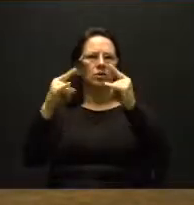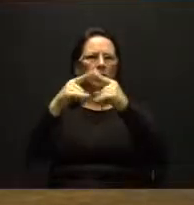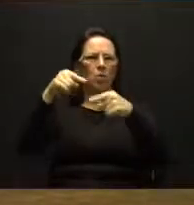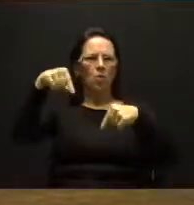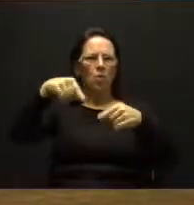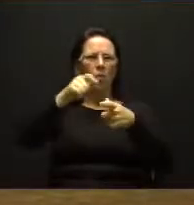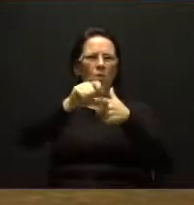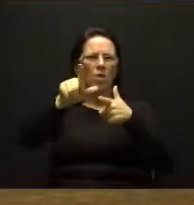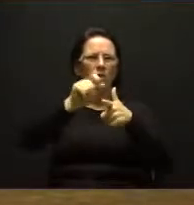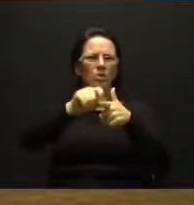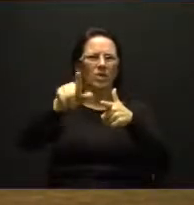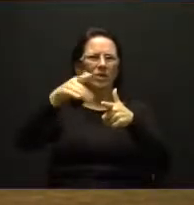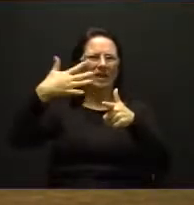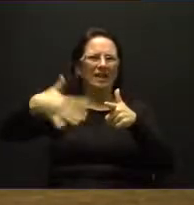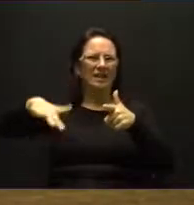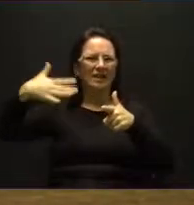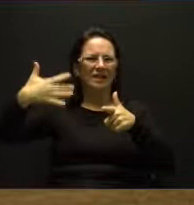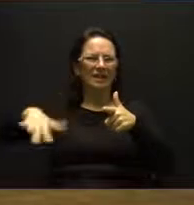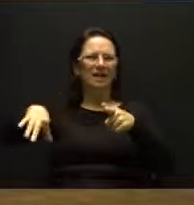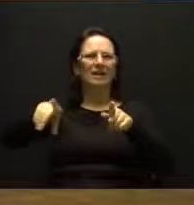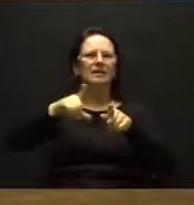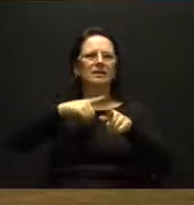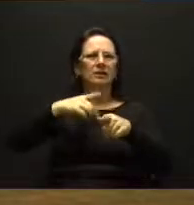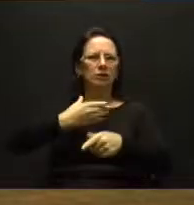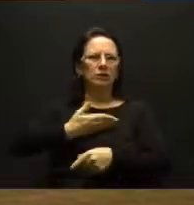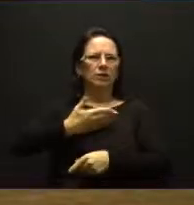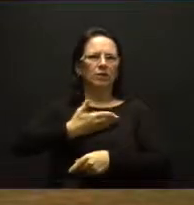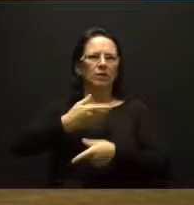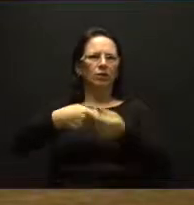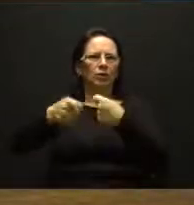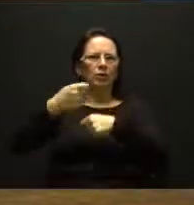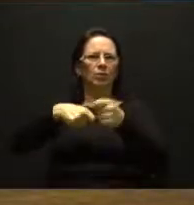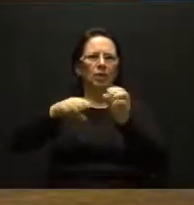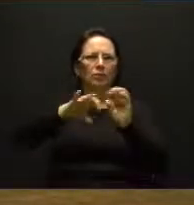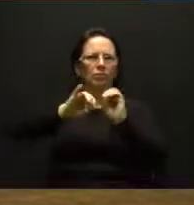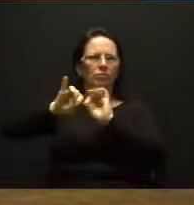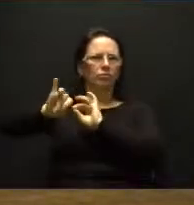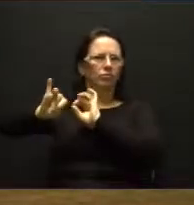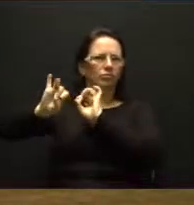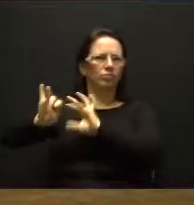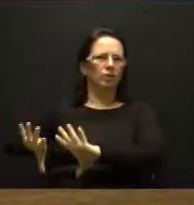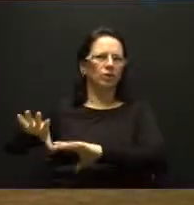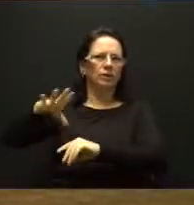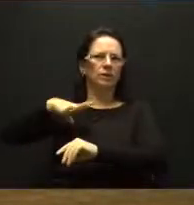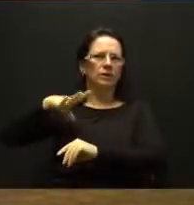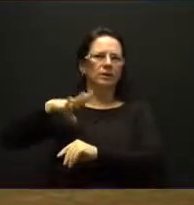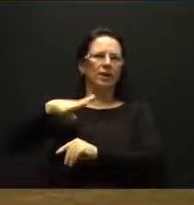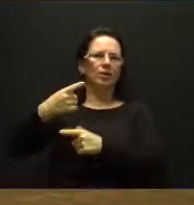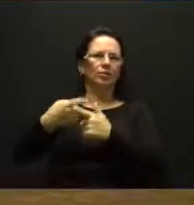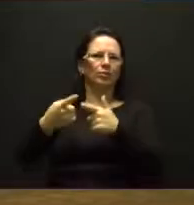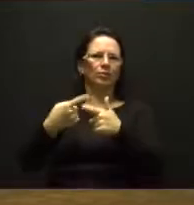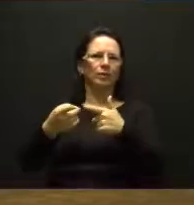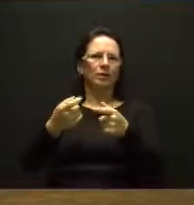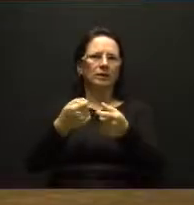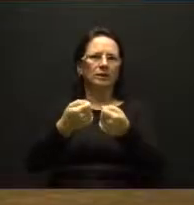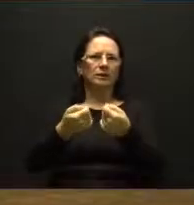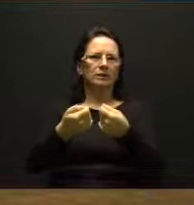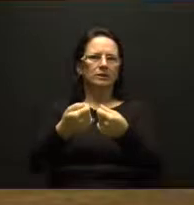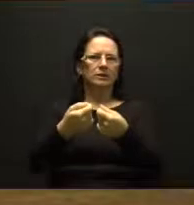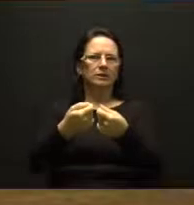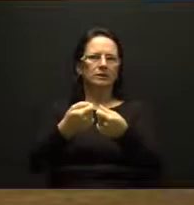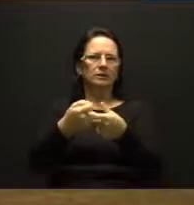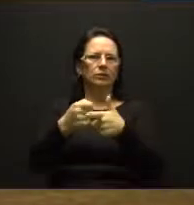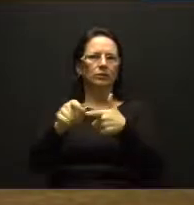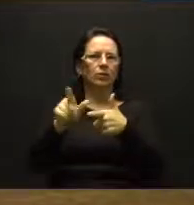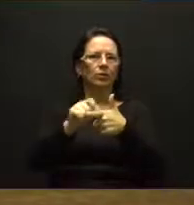muito caro tenho amigos comerciantes aqui que abandonou a cidade justamente quando alugar o vereador agnaldo que não conseguiu pagar